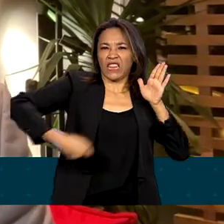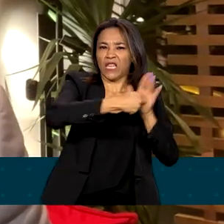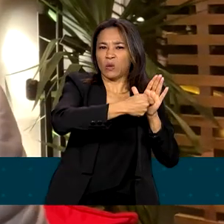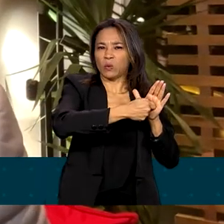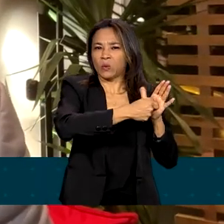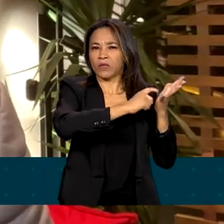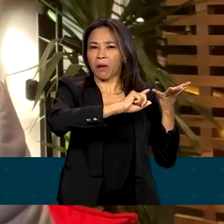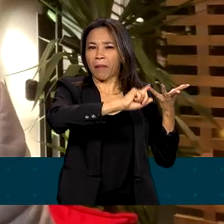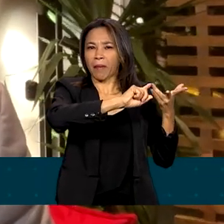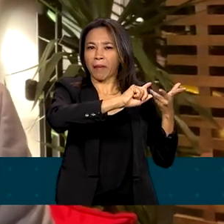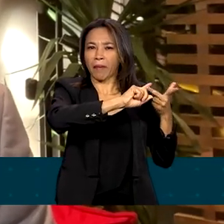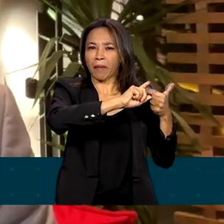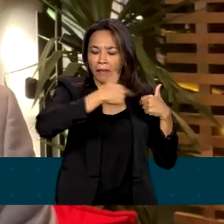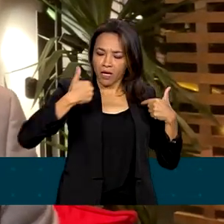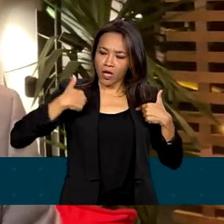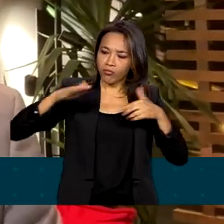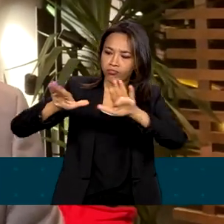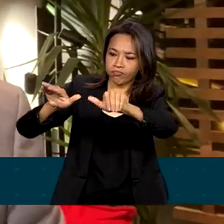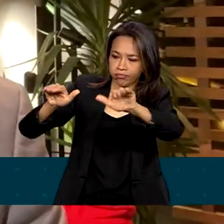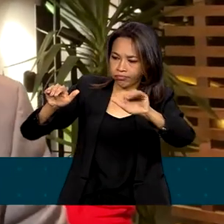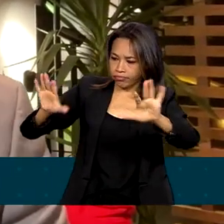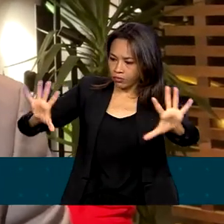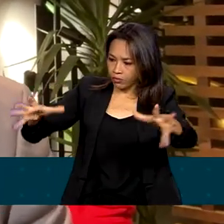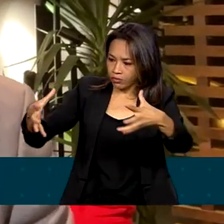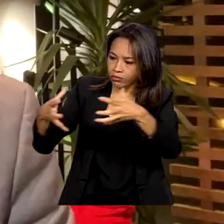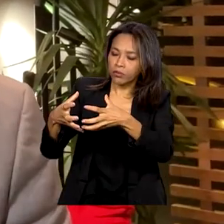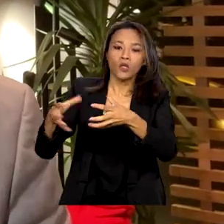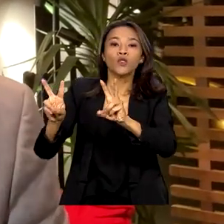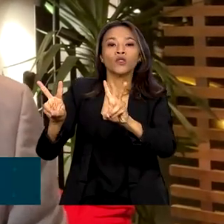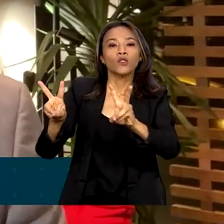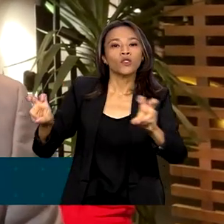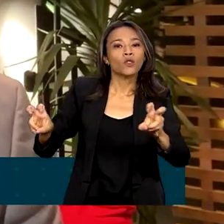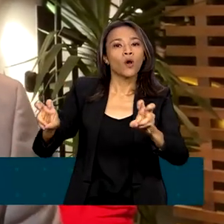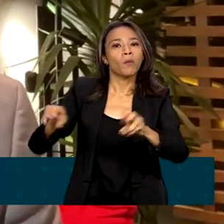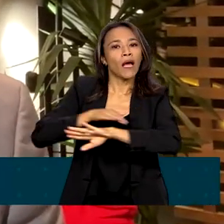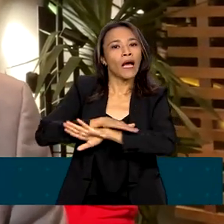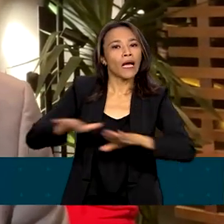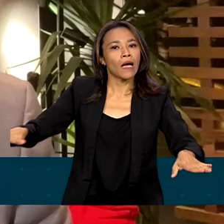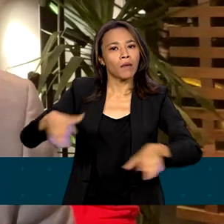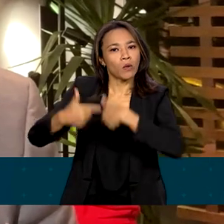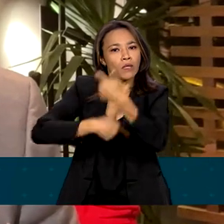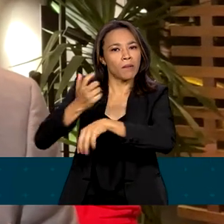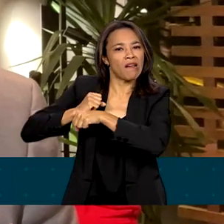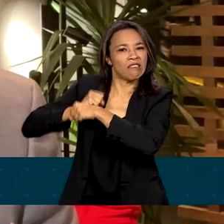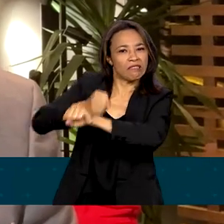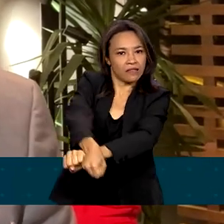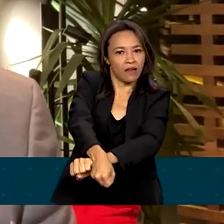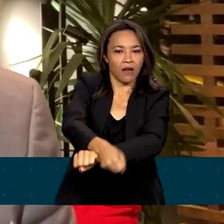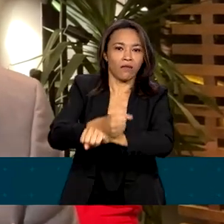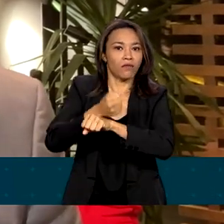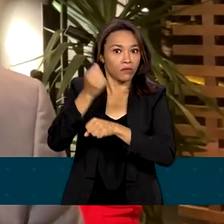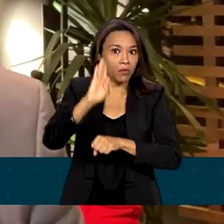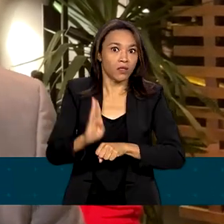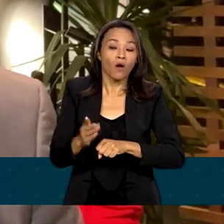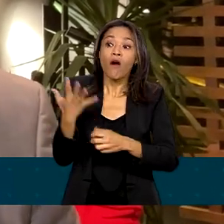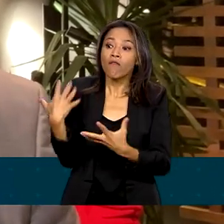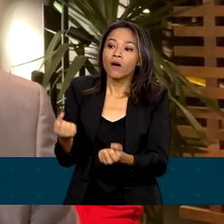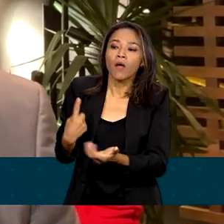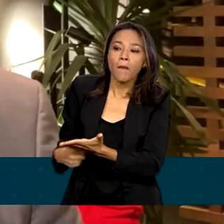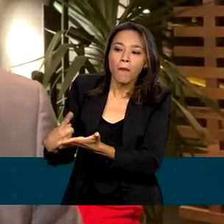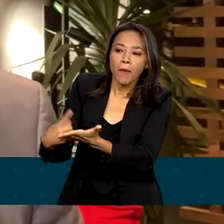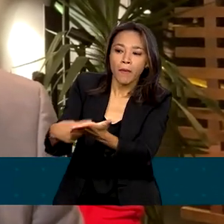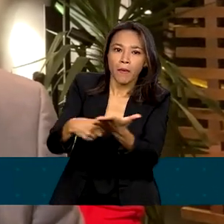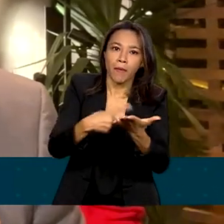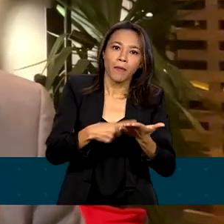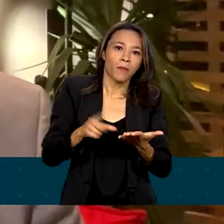a convocação de uma reunião extraordinária da comissão nacional de radicação do trabalho escravo para que nós articulamos as ações que